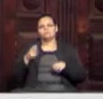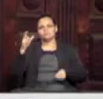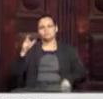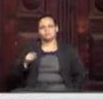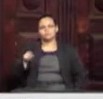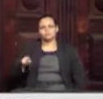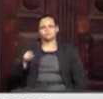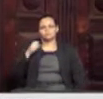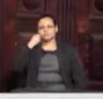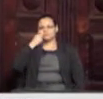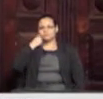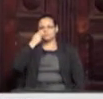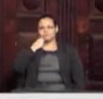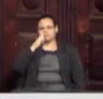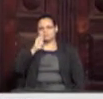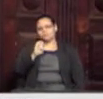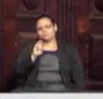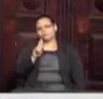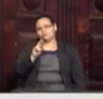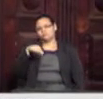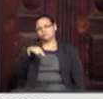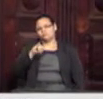eunício oliveira